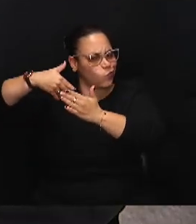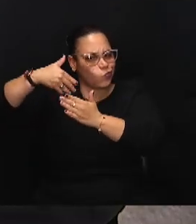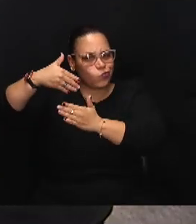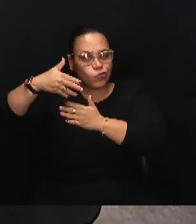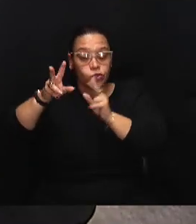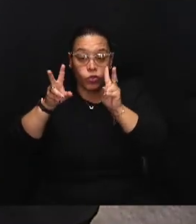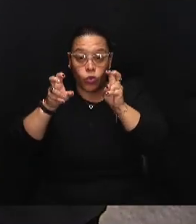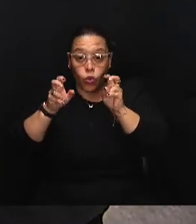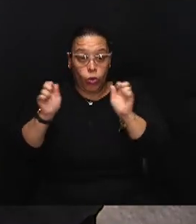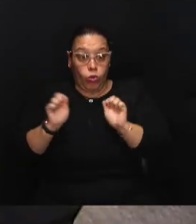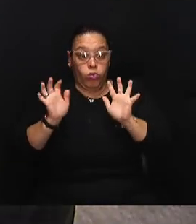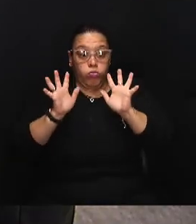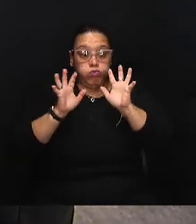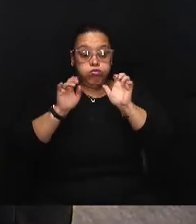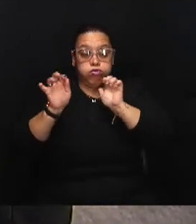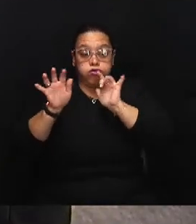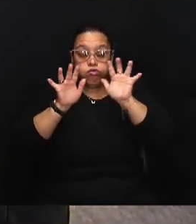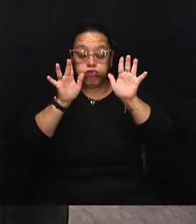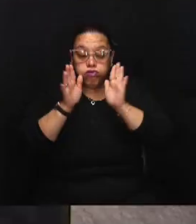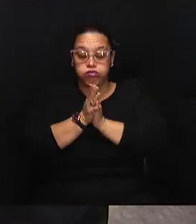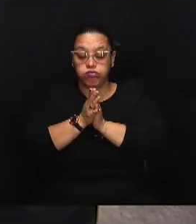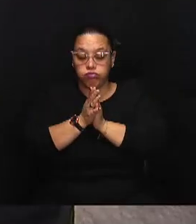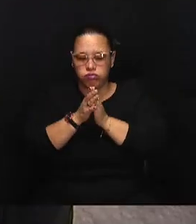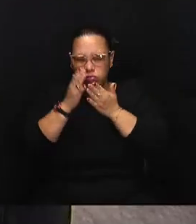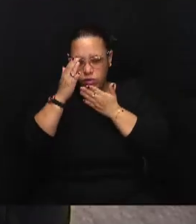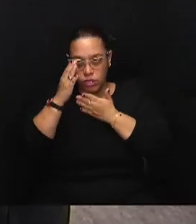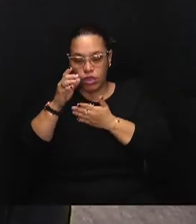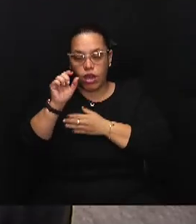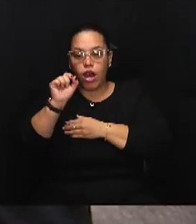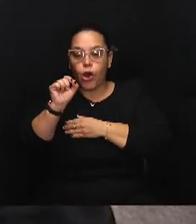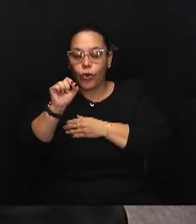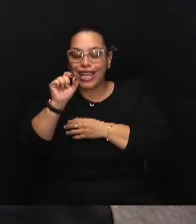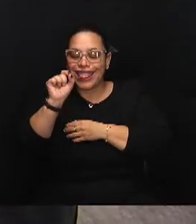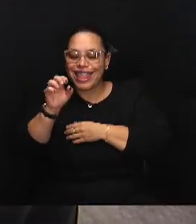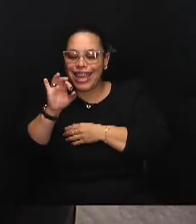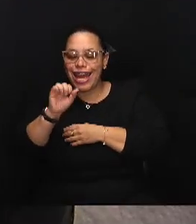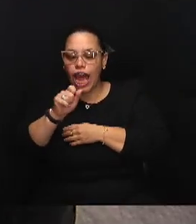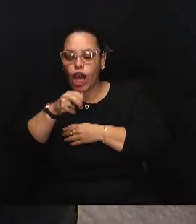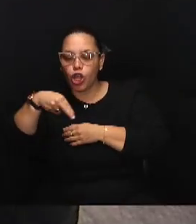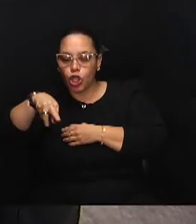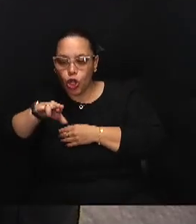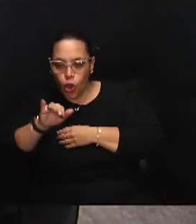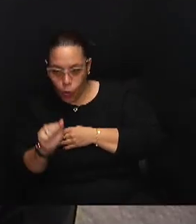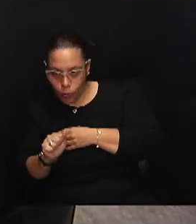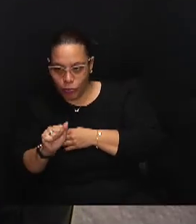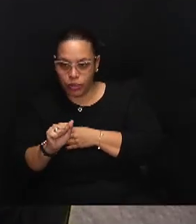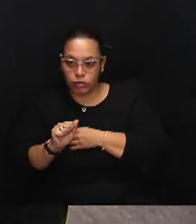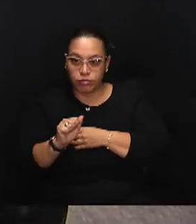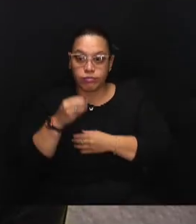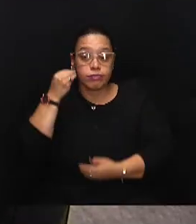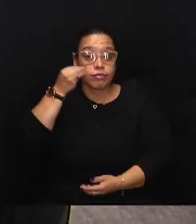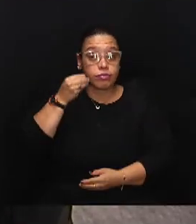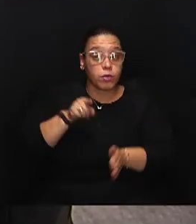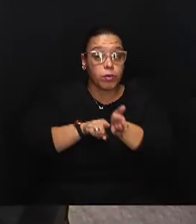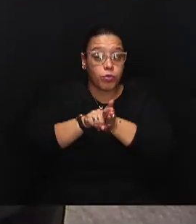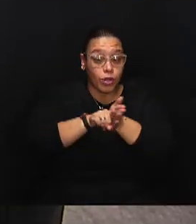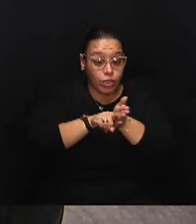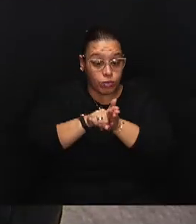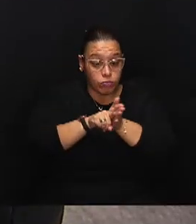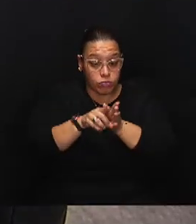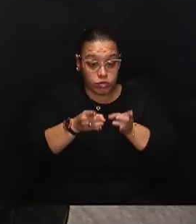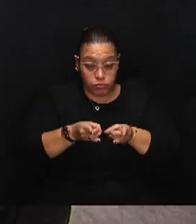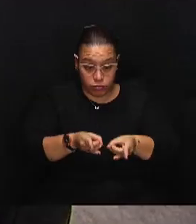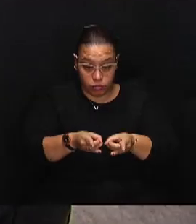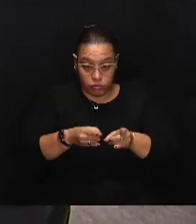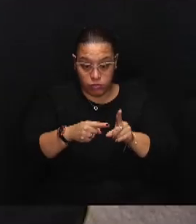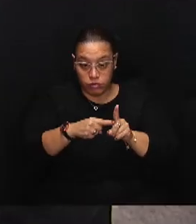tema do sobrenatural. Eu, graças ao Que Te Assombra e à experiência de Campinas, me tornei também pesquisador de cemitério, então